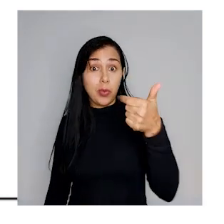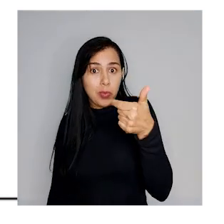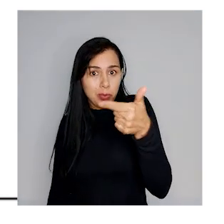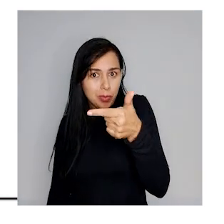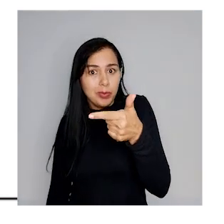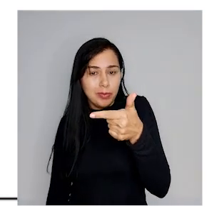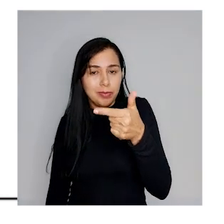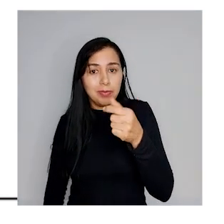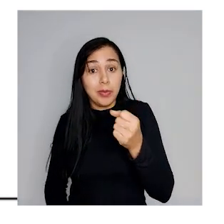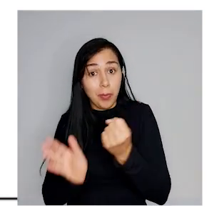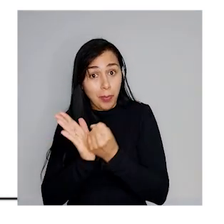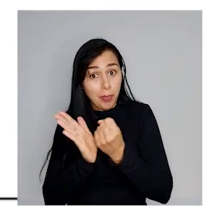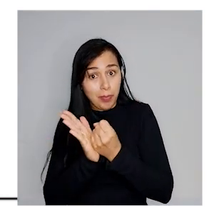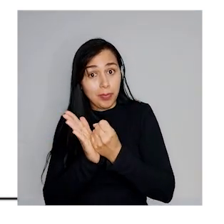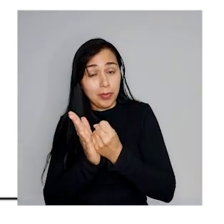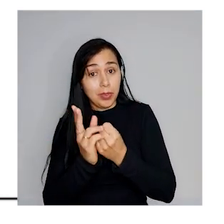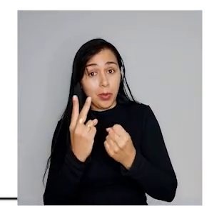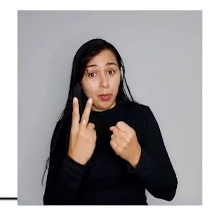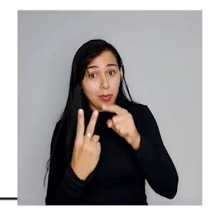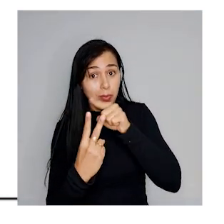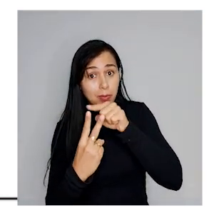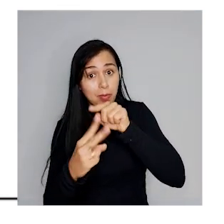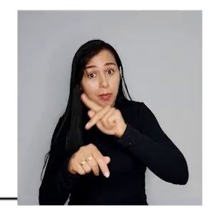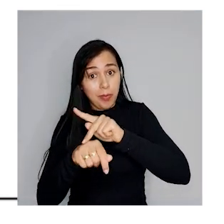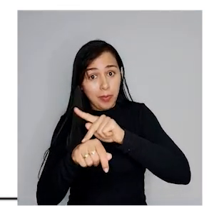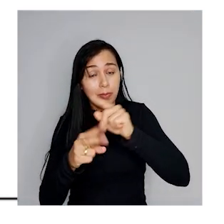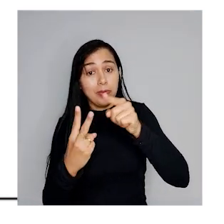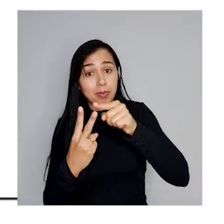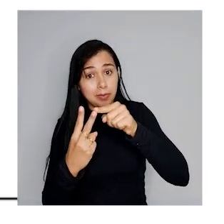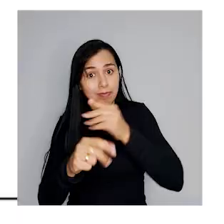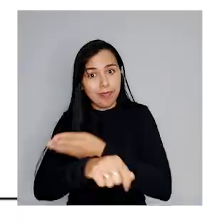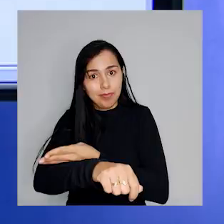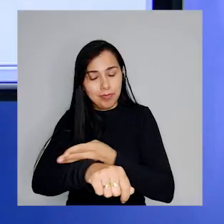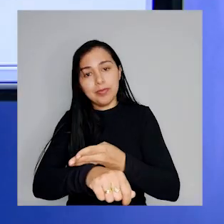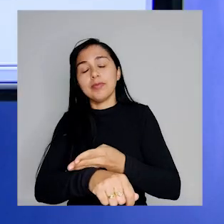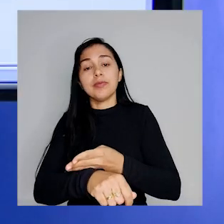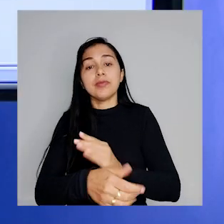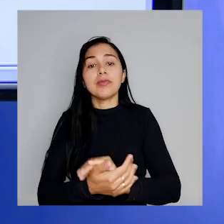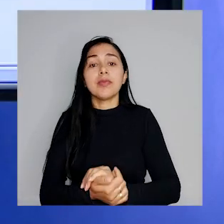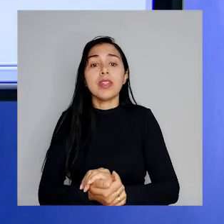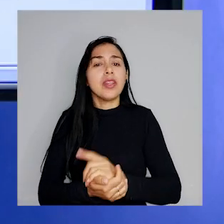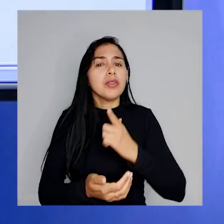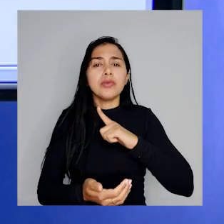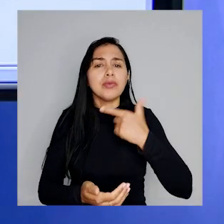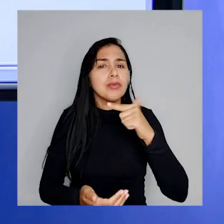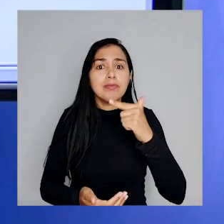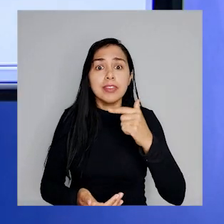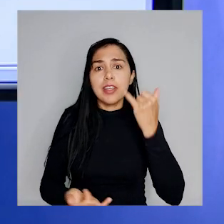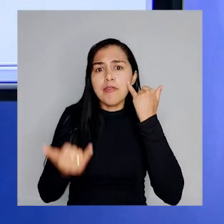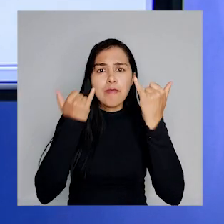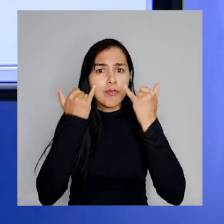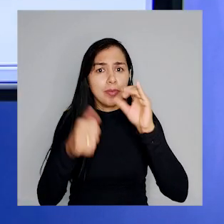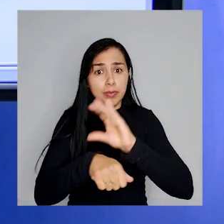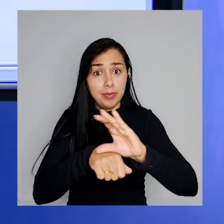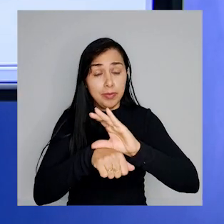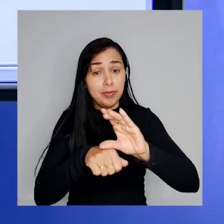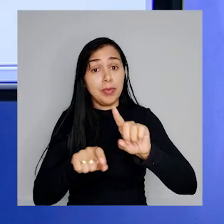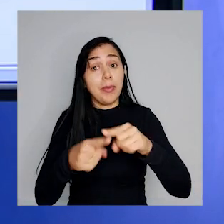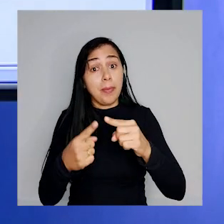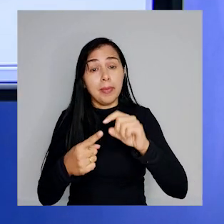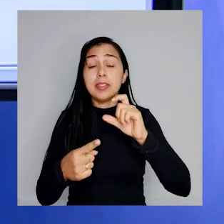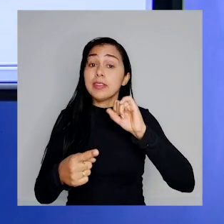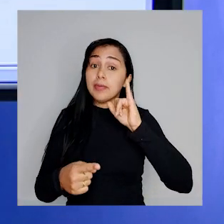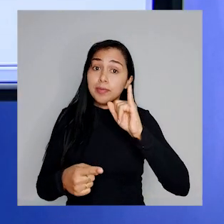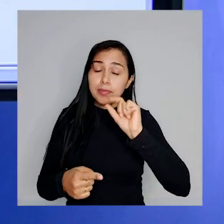pino branco. Aqui não está falando ainda de pino cinza, mas na terceira parte ela fala o seguinte: Mariana fez 55 pontos